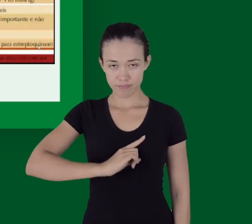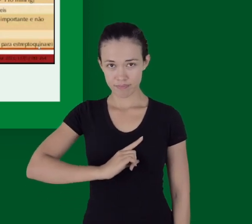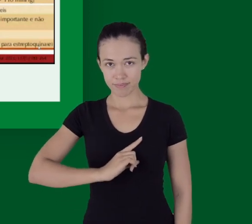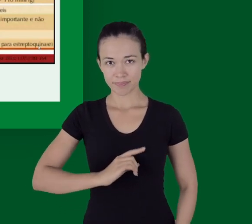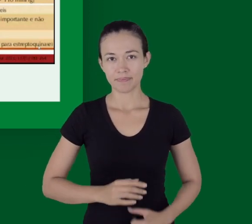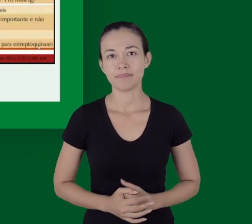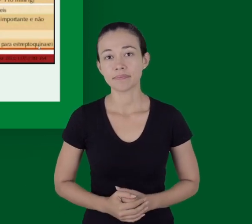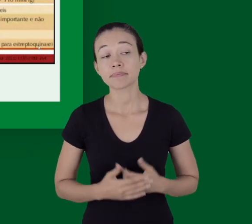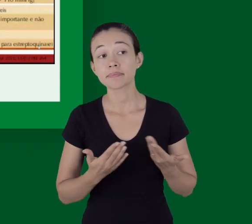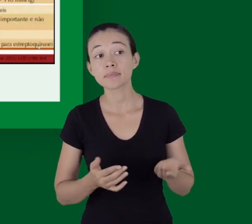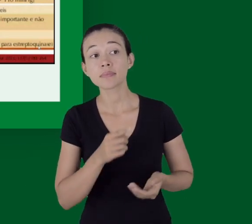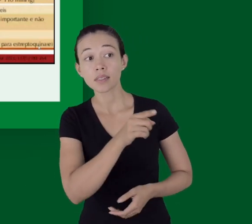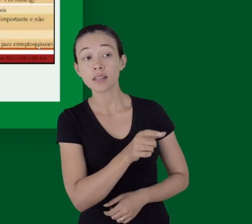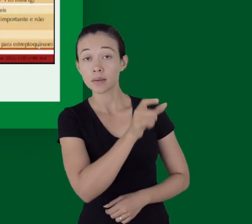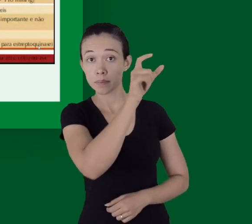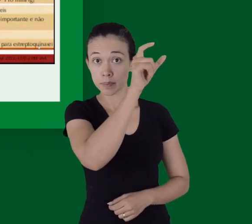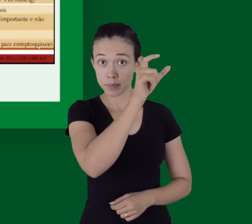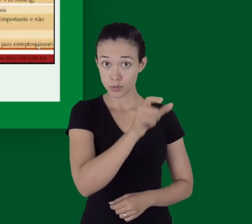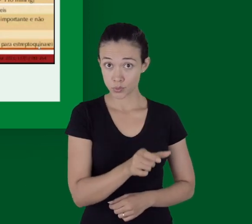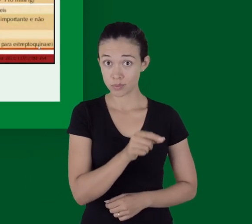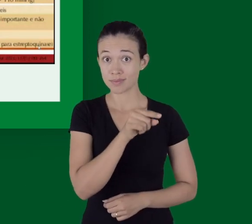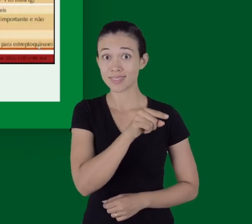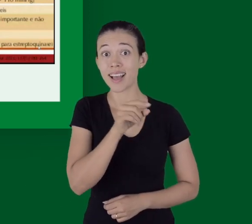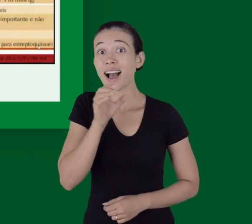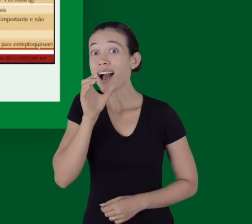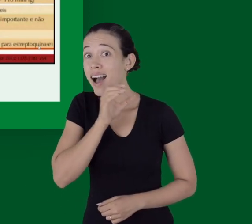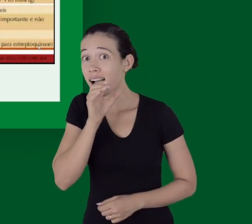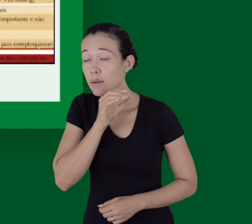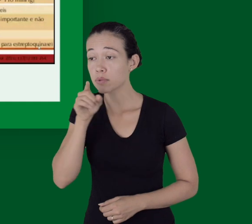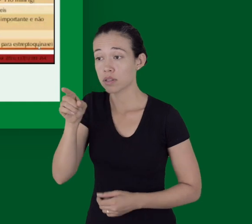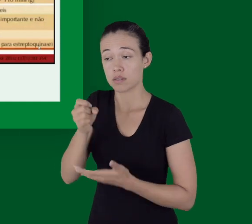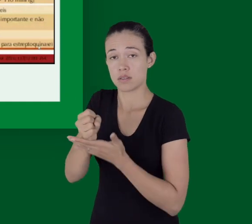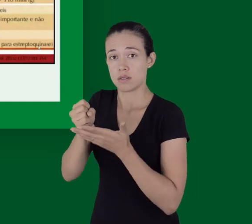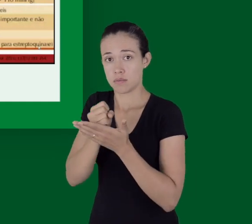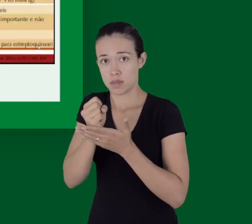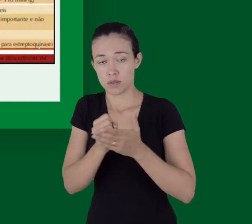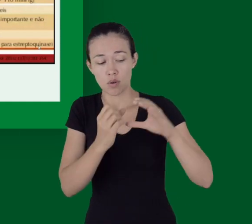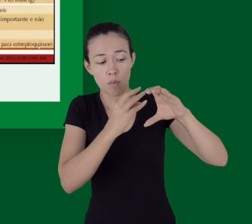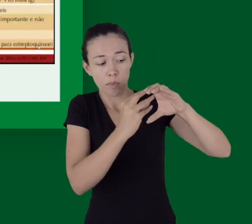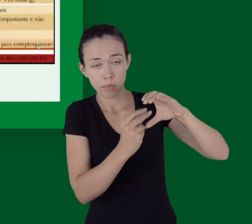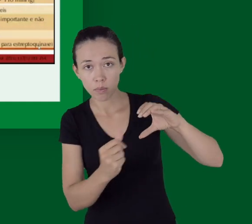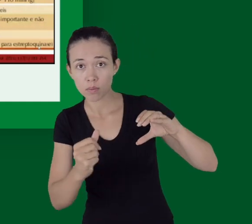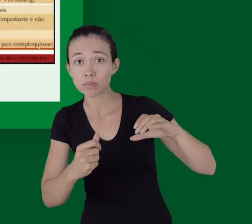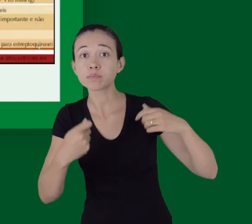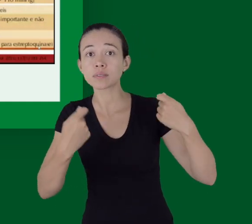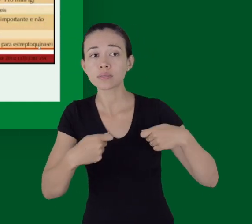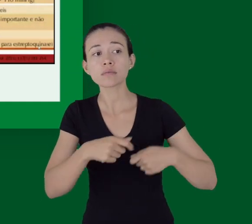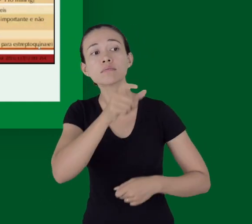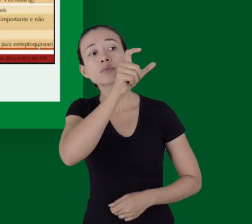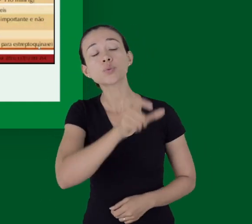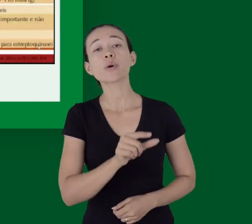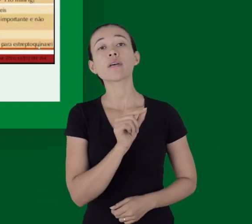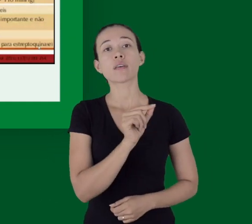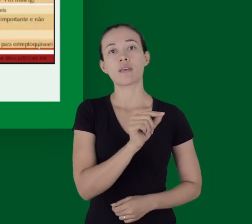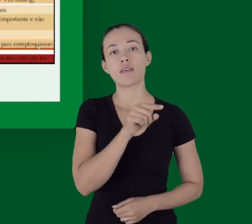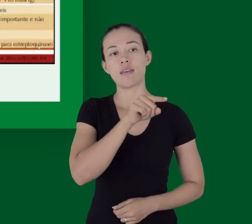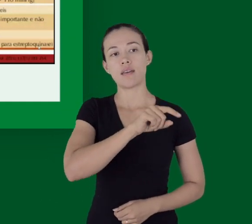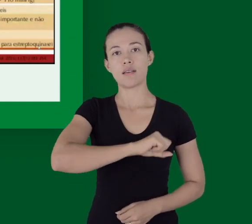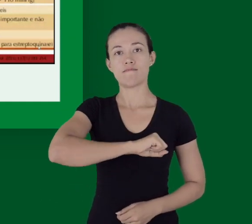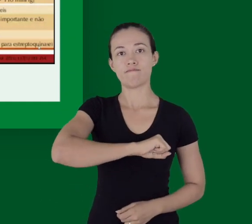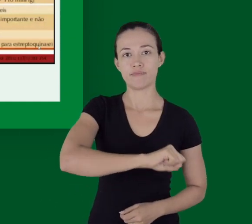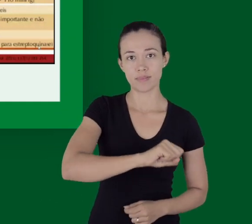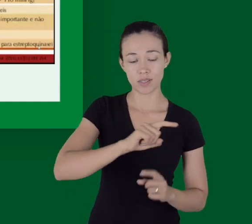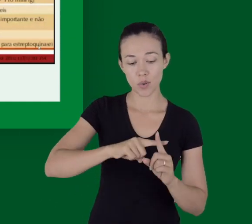isso mais rápido seria o paciente com infarto com supra. O único caso que você vai fazer fibrinolítico,